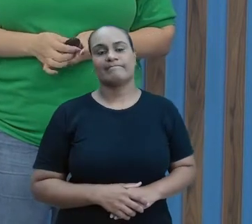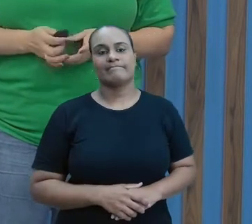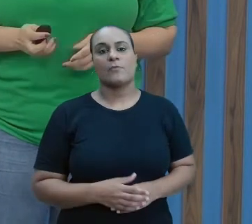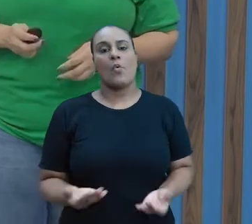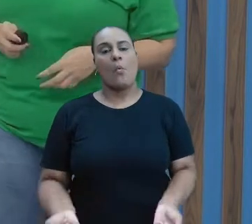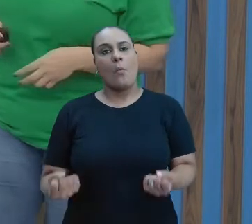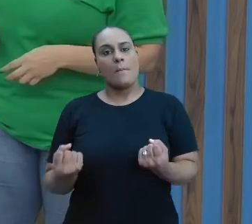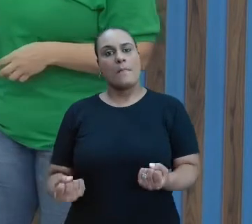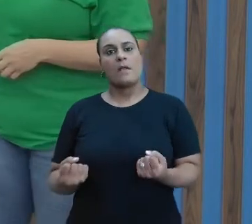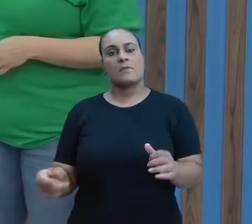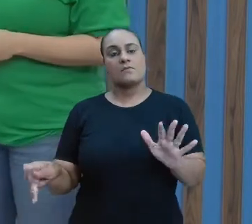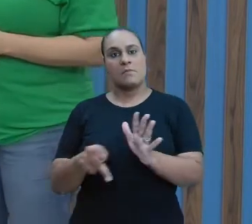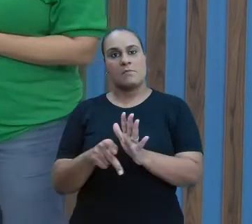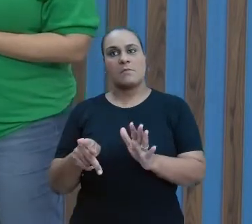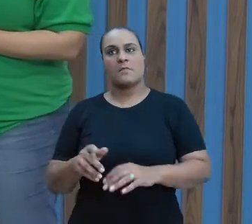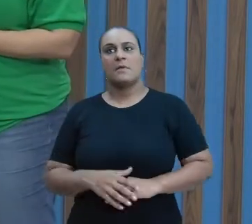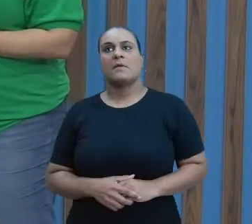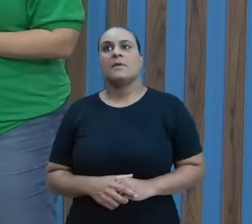tá bom?